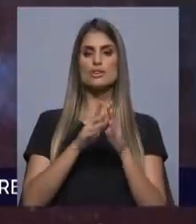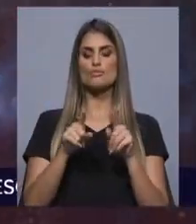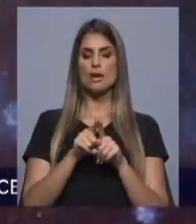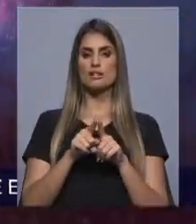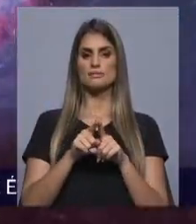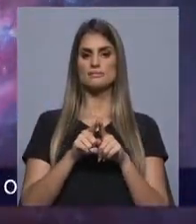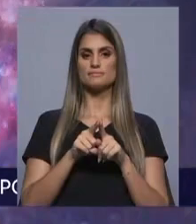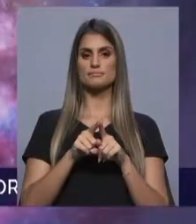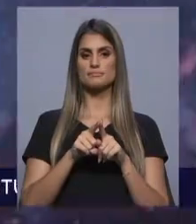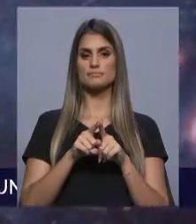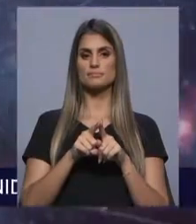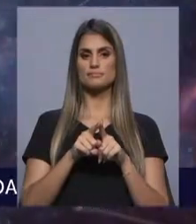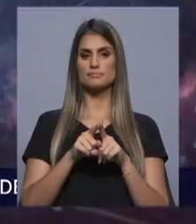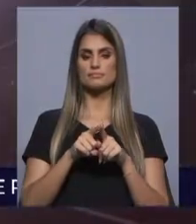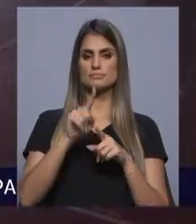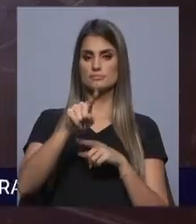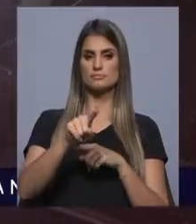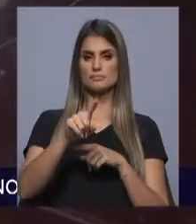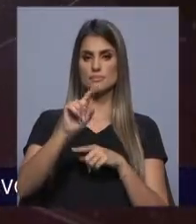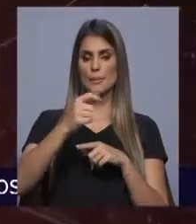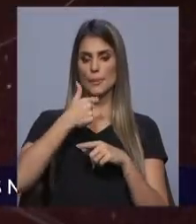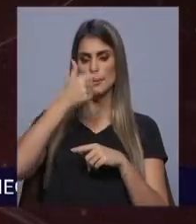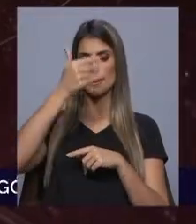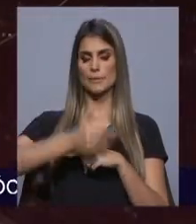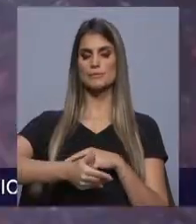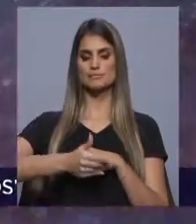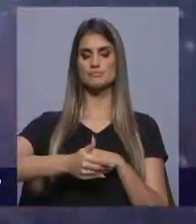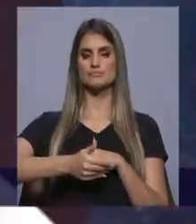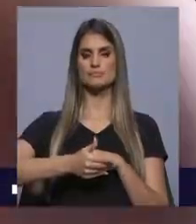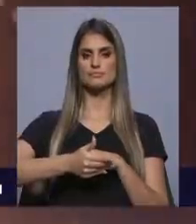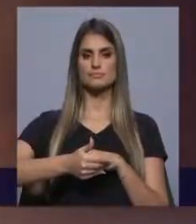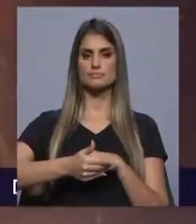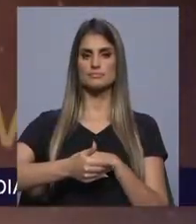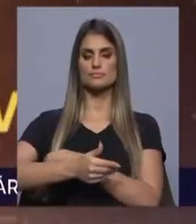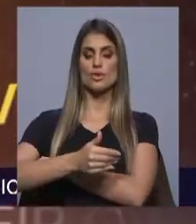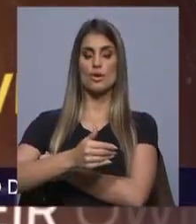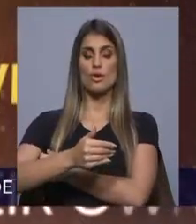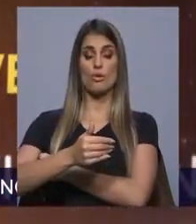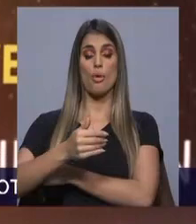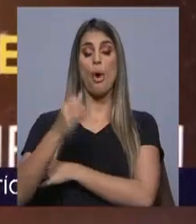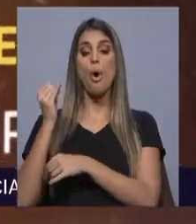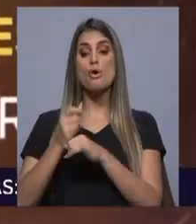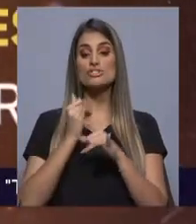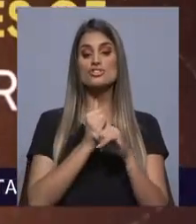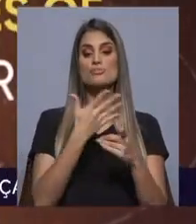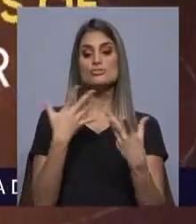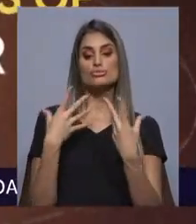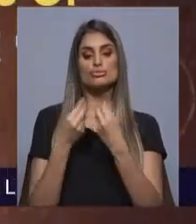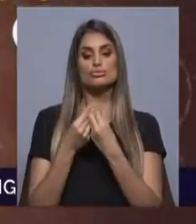de paredes cósmicas, muralhas cósmicas feitas por outras galáxias, mas que ao lado